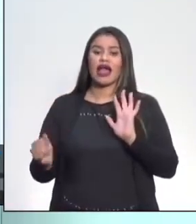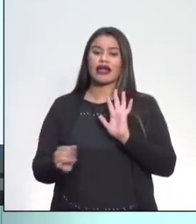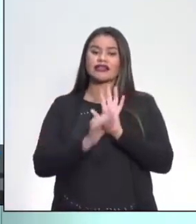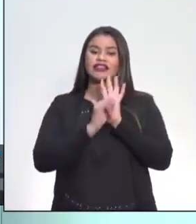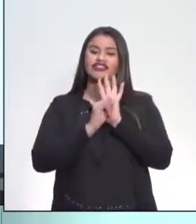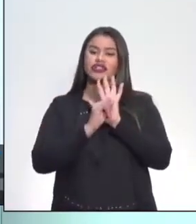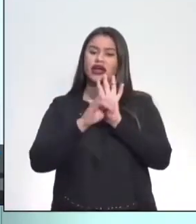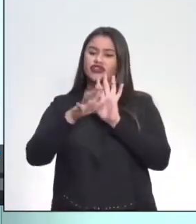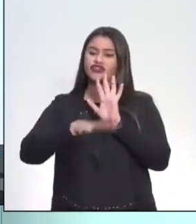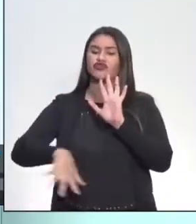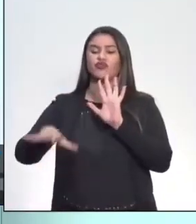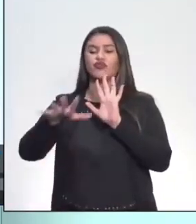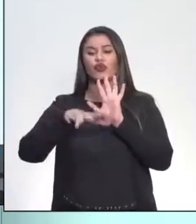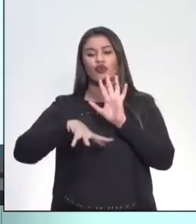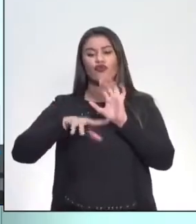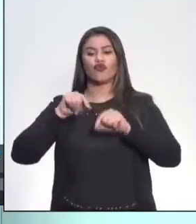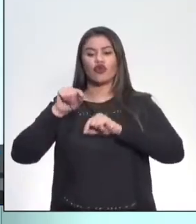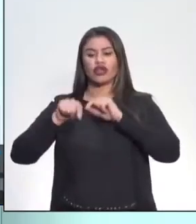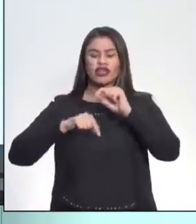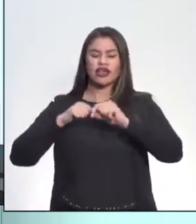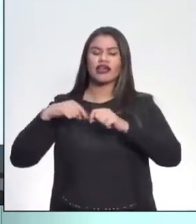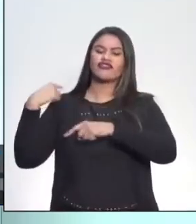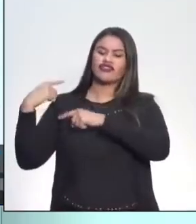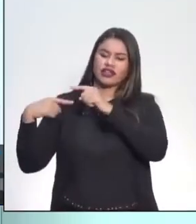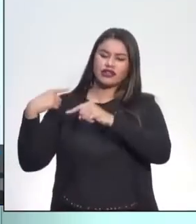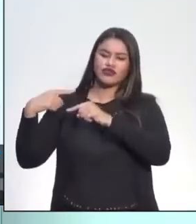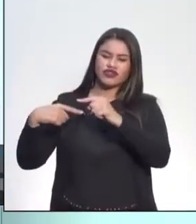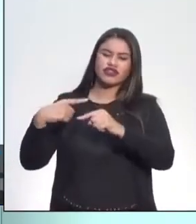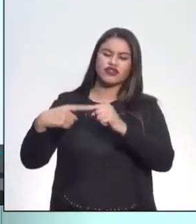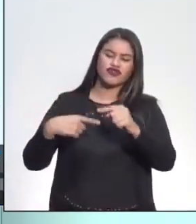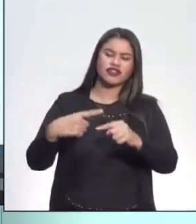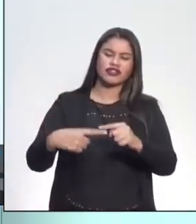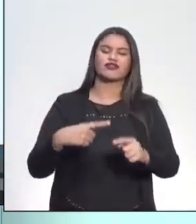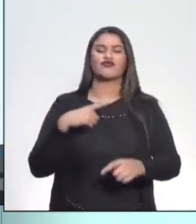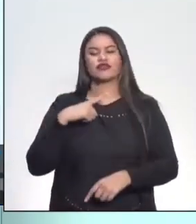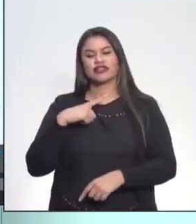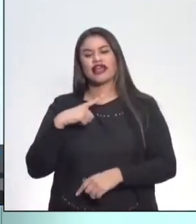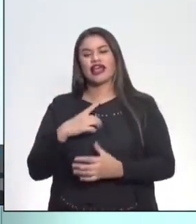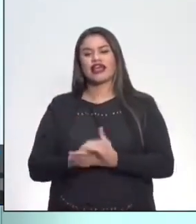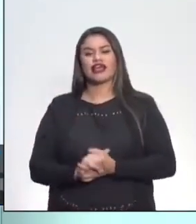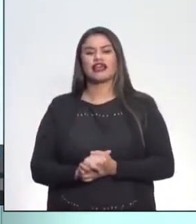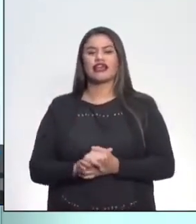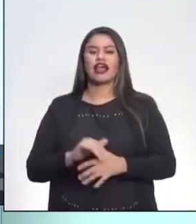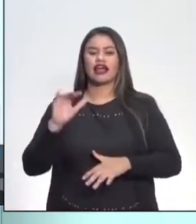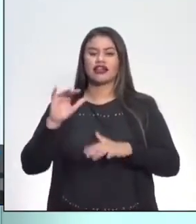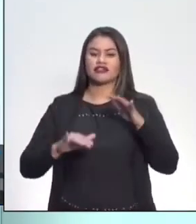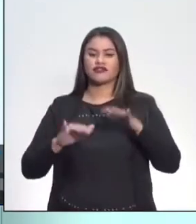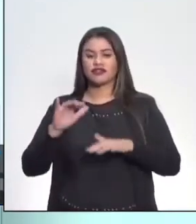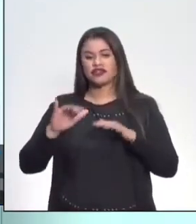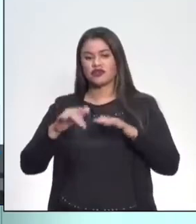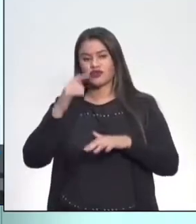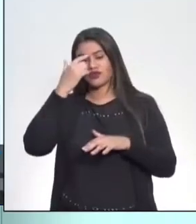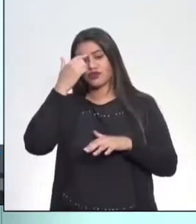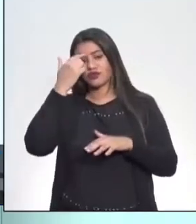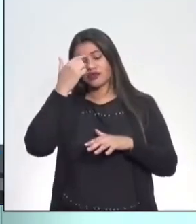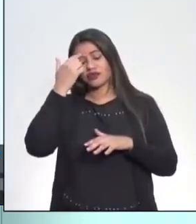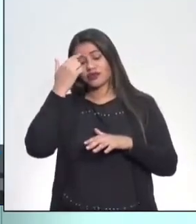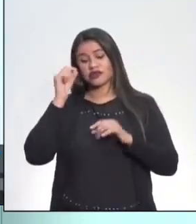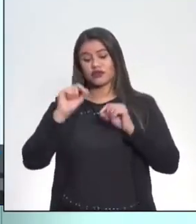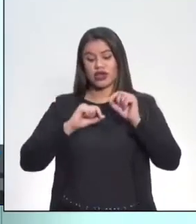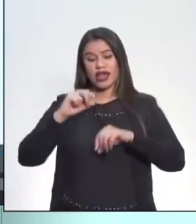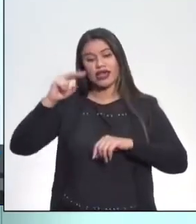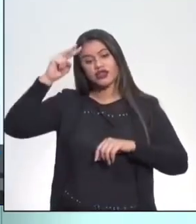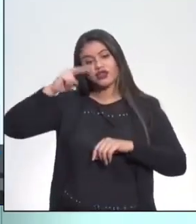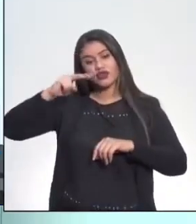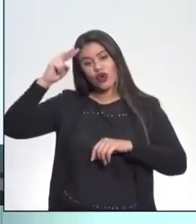povo, justamente, é uma coisa que é passada de geração em geração. Tá? Às vezes, né, através da oralidade, como a gente vê aquelas histórias,